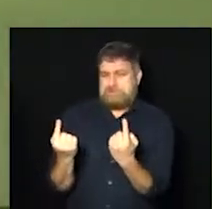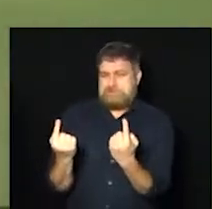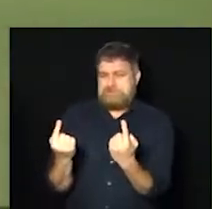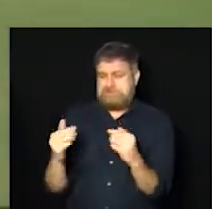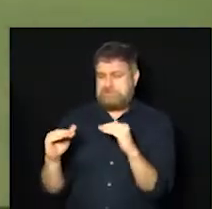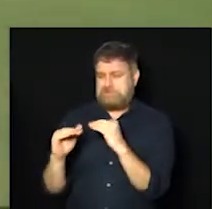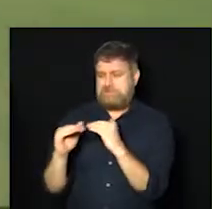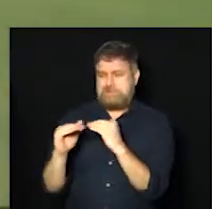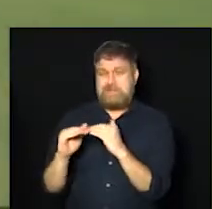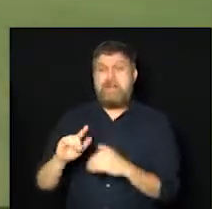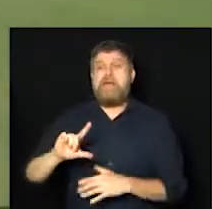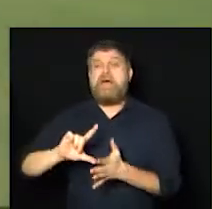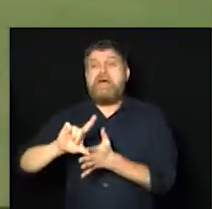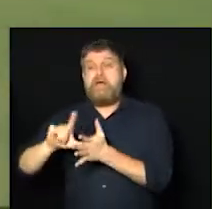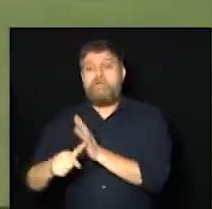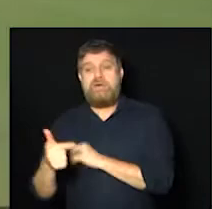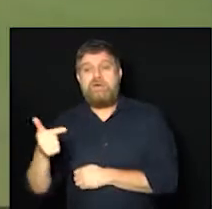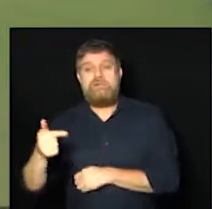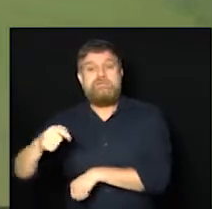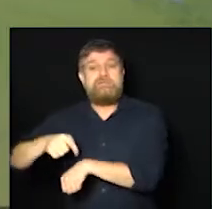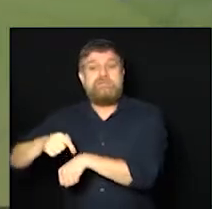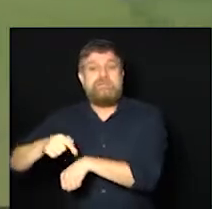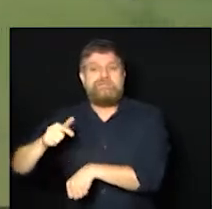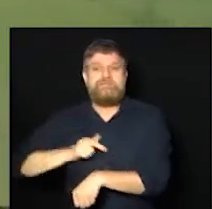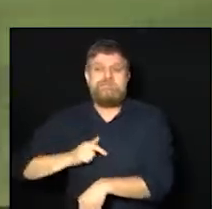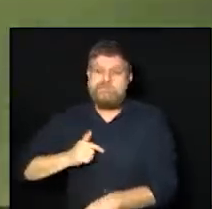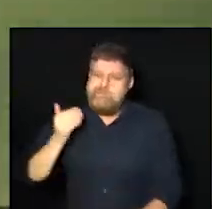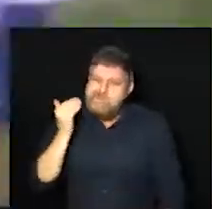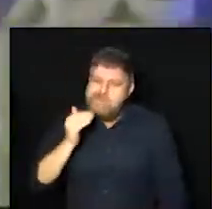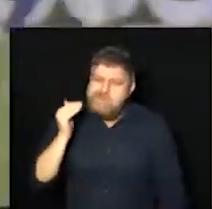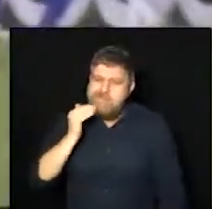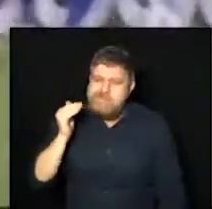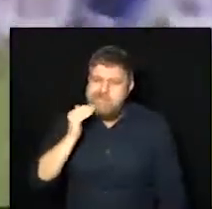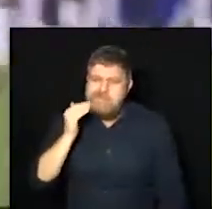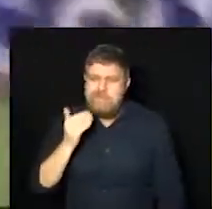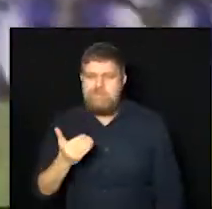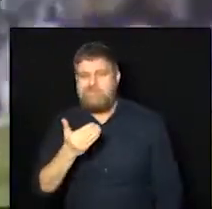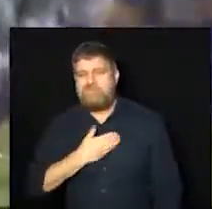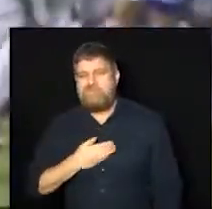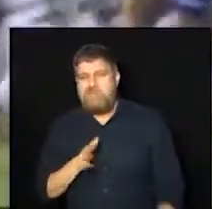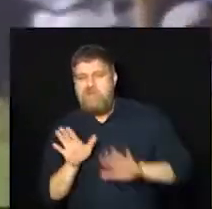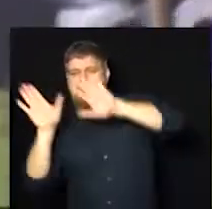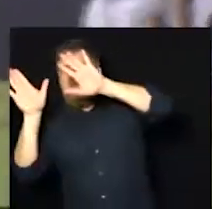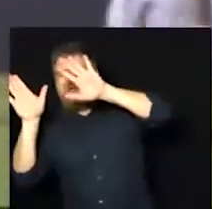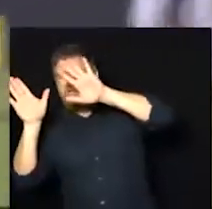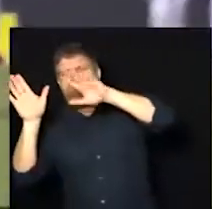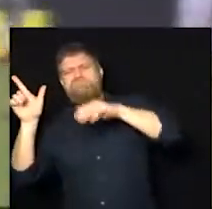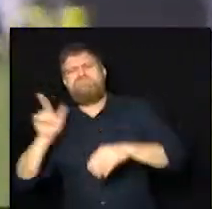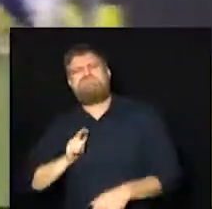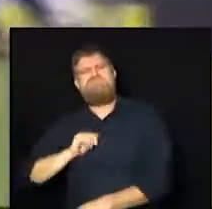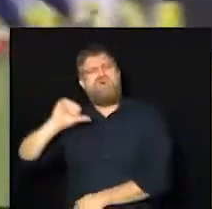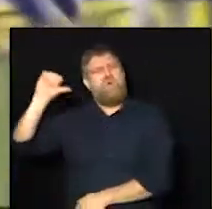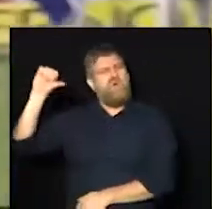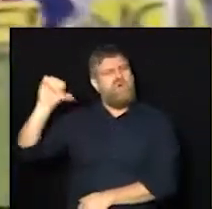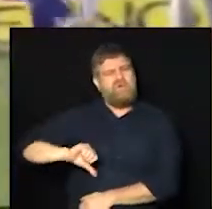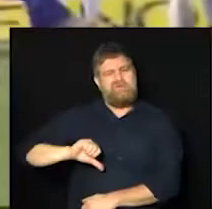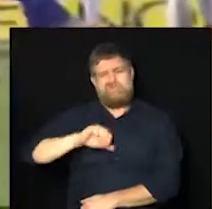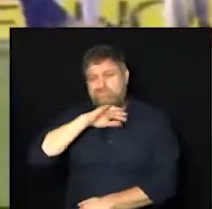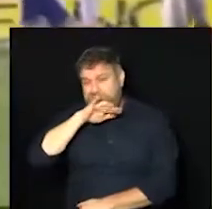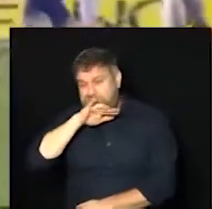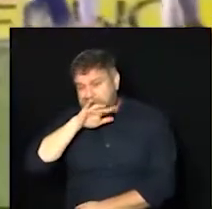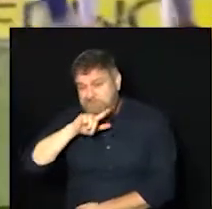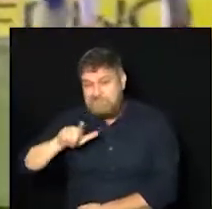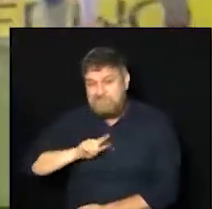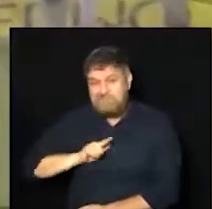no segundo tempo, mais uma vez, falha do Jefferson Paulino, goleiro do Guarani, não vive uma grande fase, falhou contra